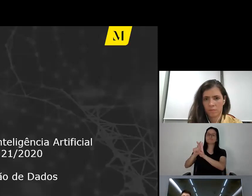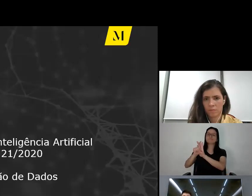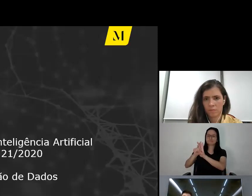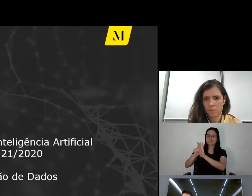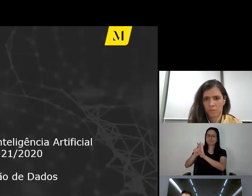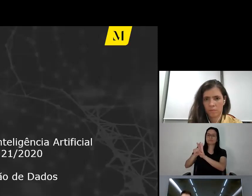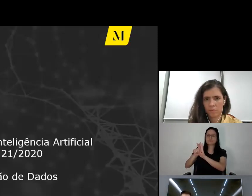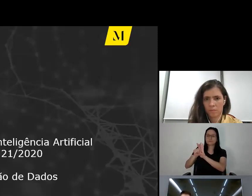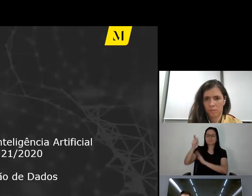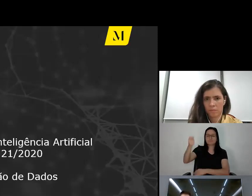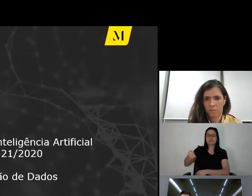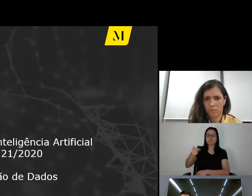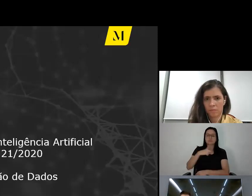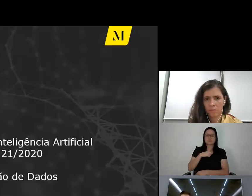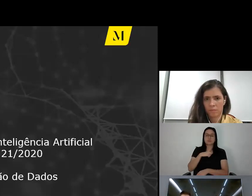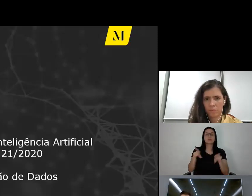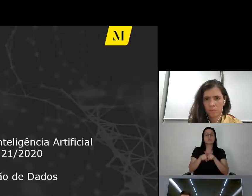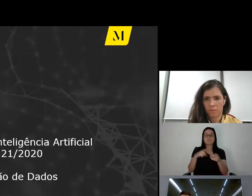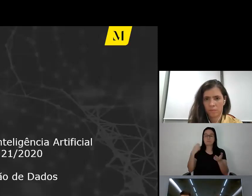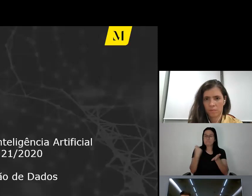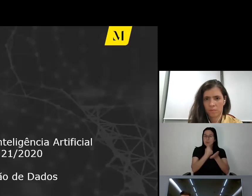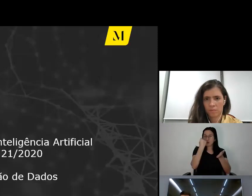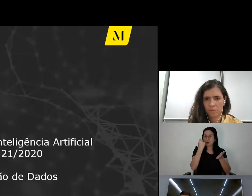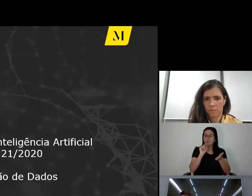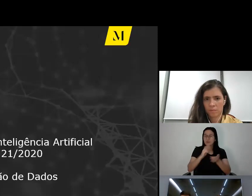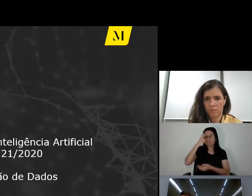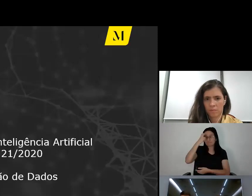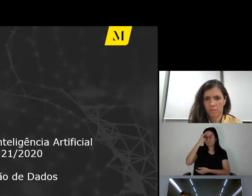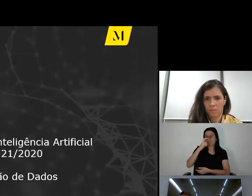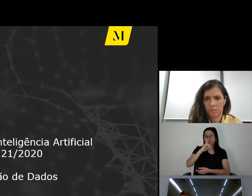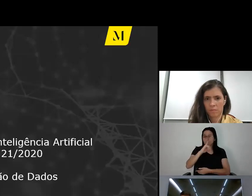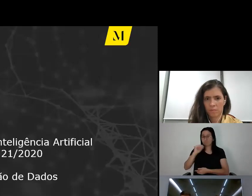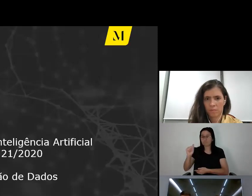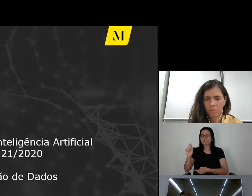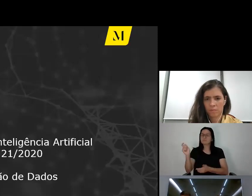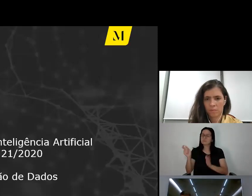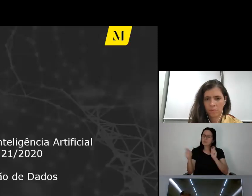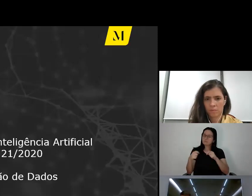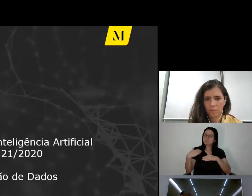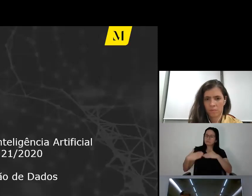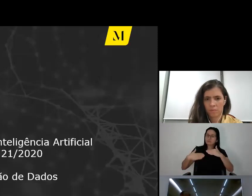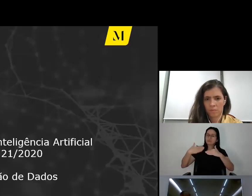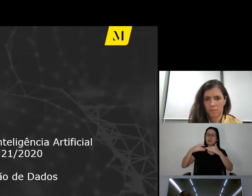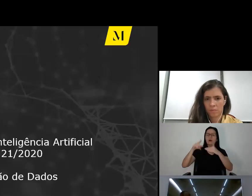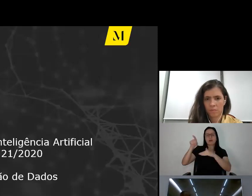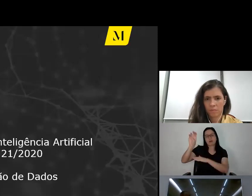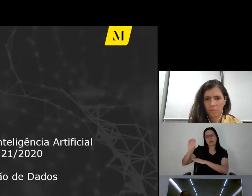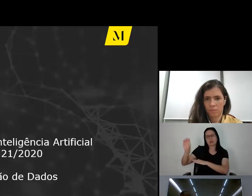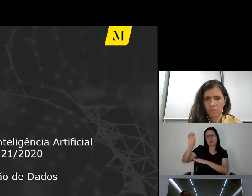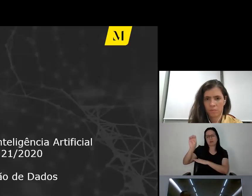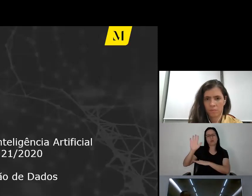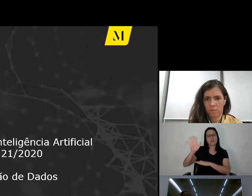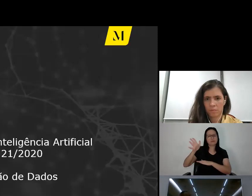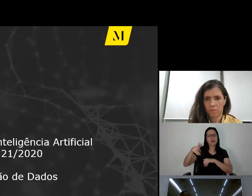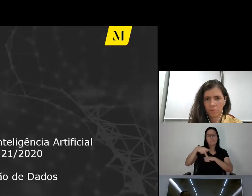o Marco Legal da Inteligência Artificial, ele vem para acompanhar esse movimento que acontece já na Europa e também nos países de primeiro mundo, como